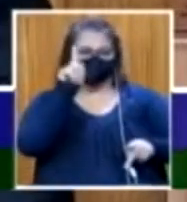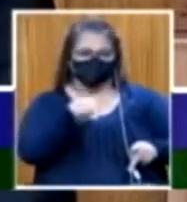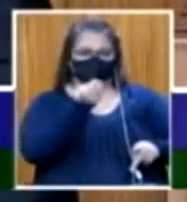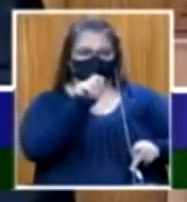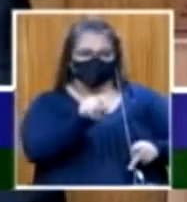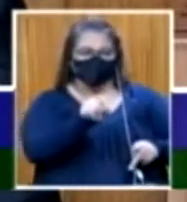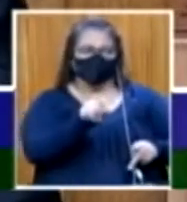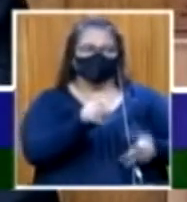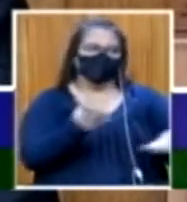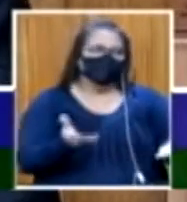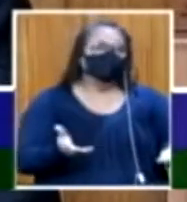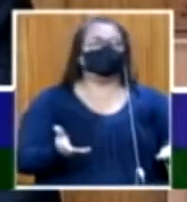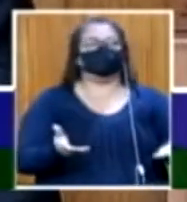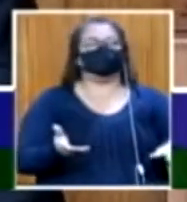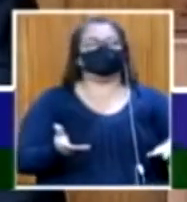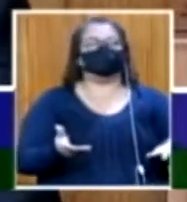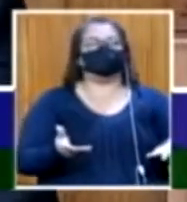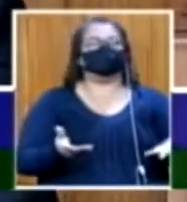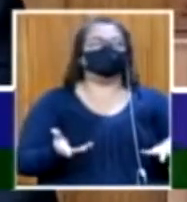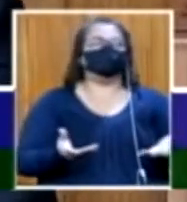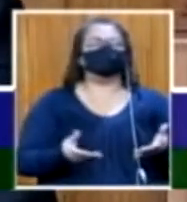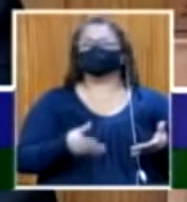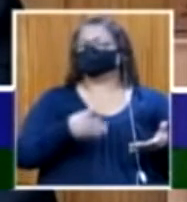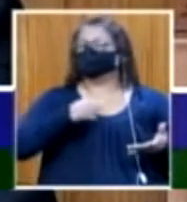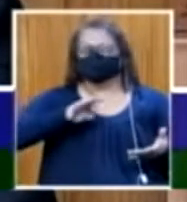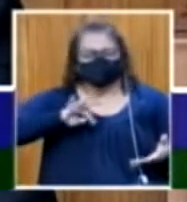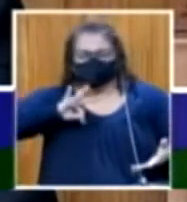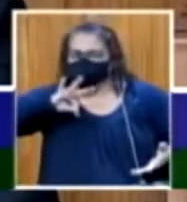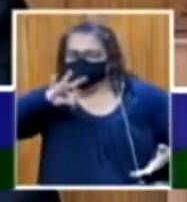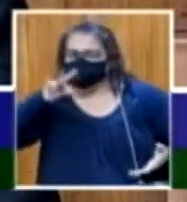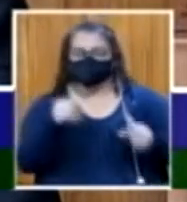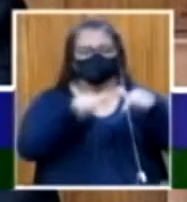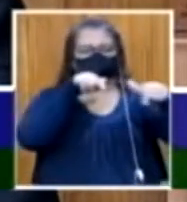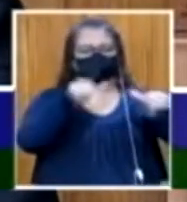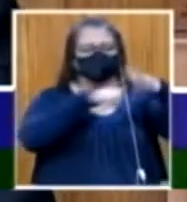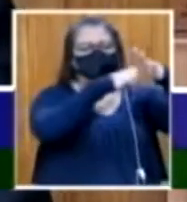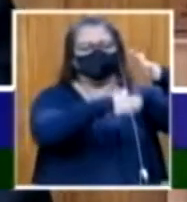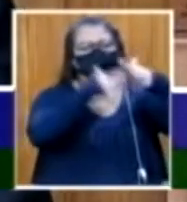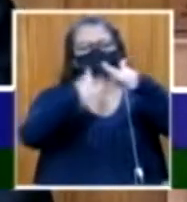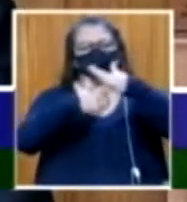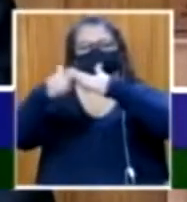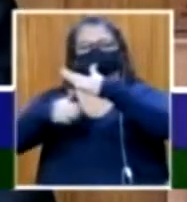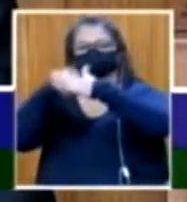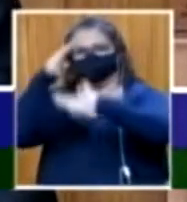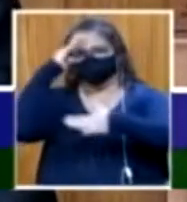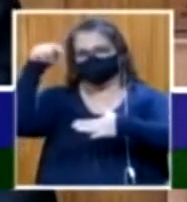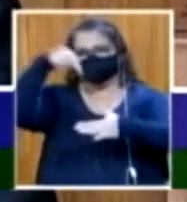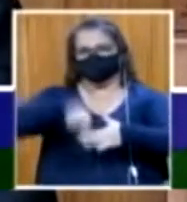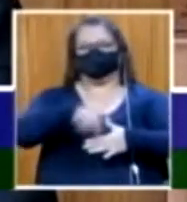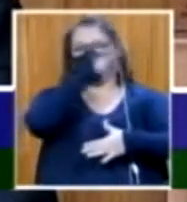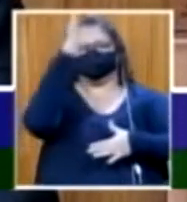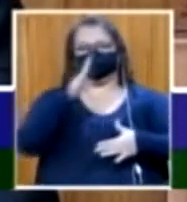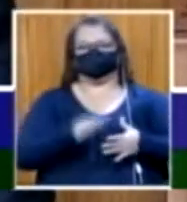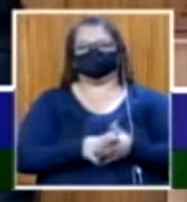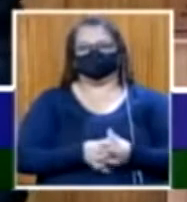vai acontecer em praticamente todo o setor de serviços, que é um dos principais empregadores do